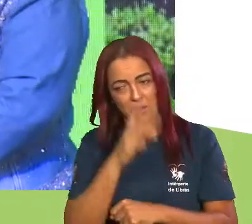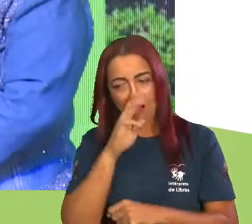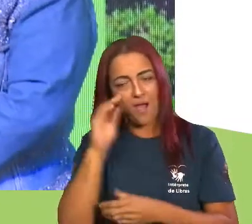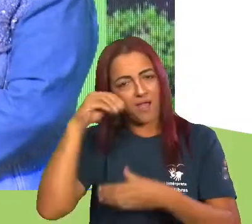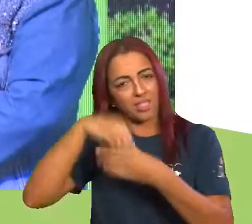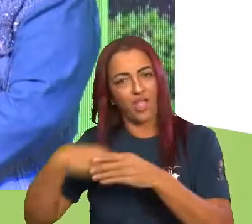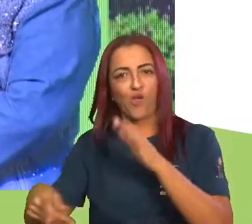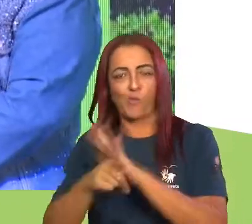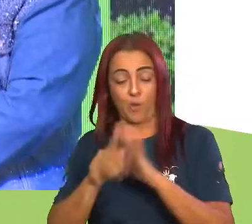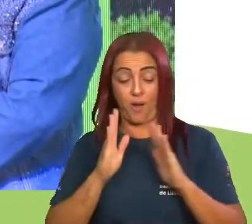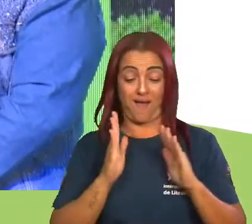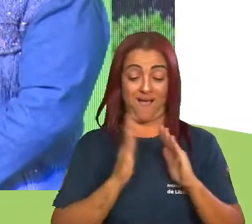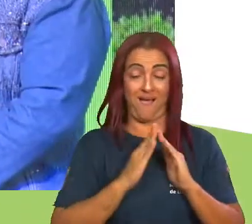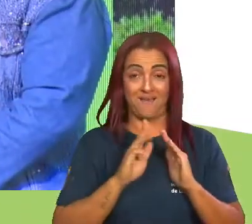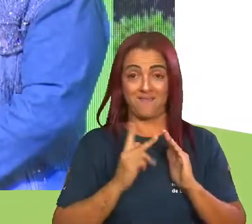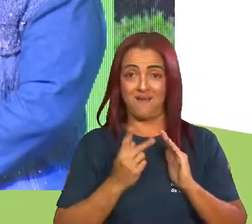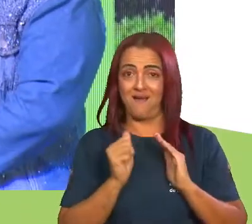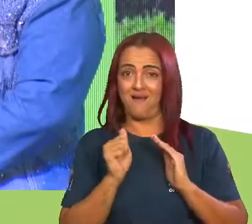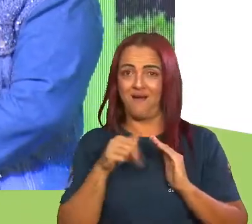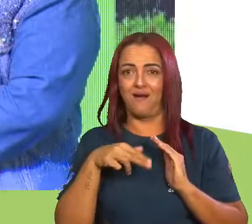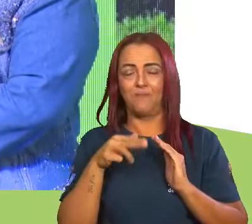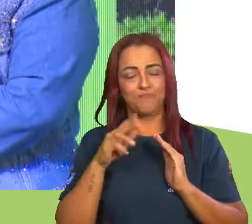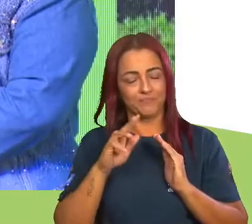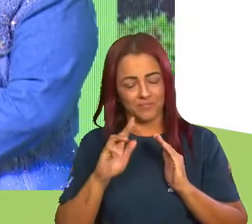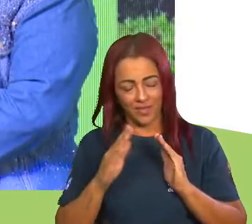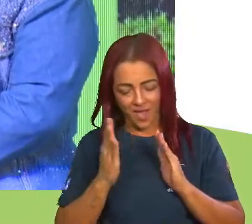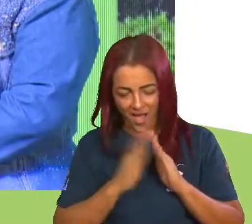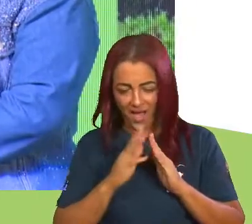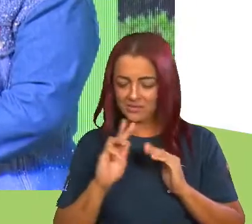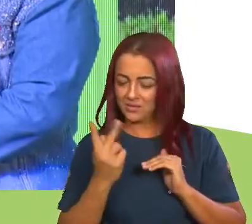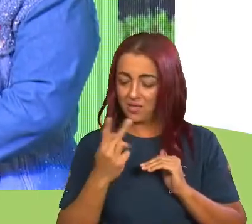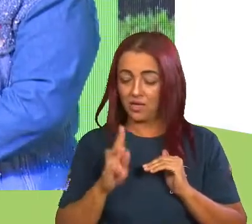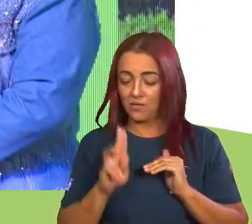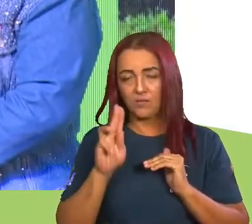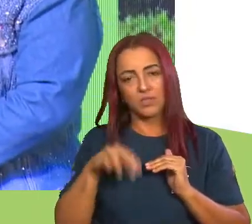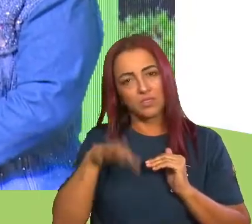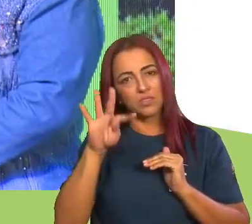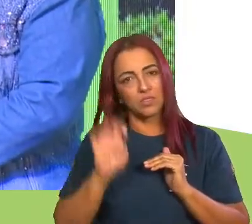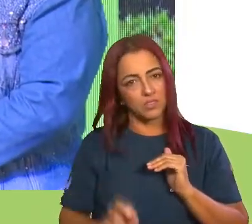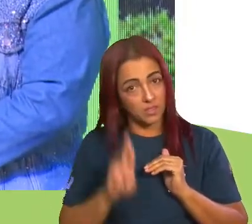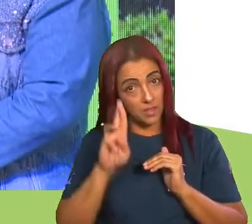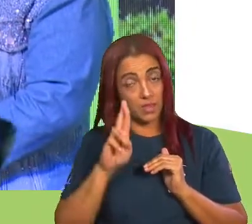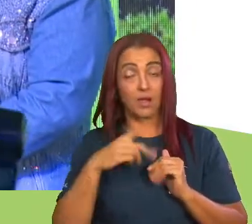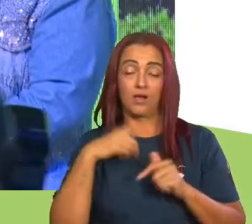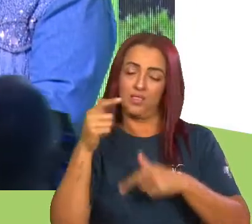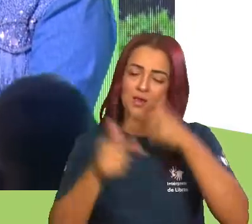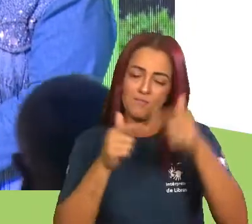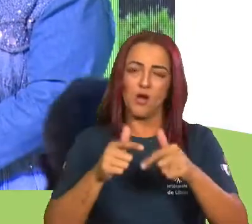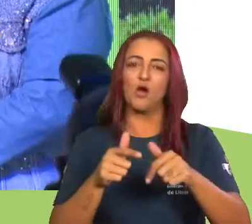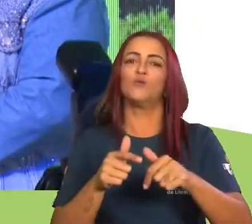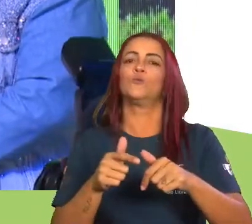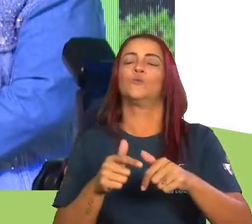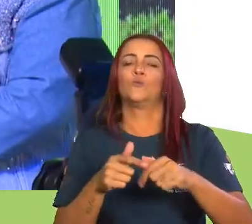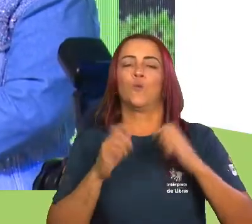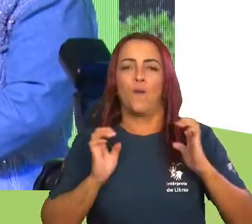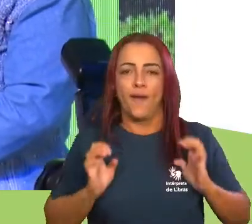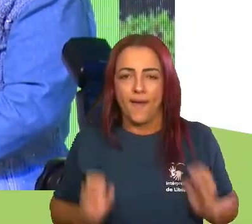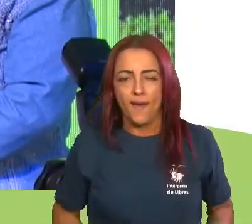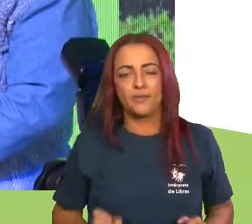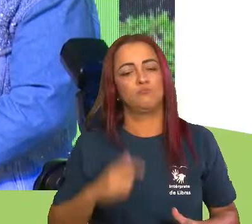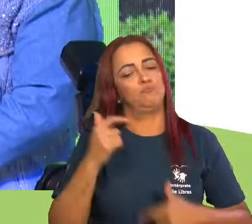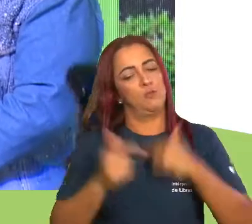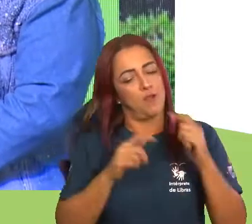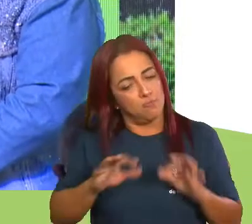Hunter, trabalhando com ética, e conseguiu, no primeiro encontro que a gente teve com o prefeito Ricardo Nunes,